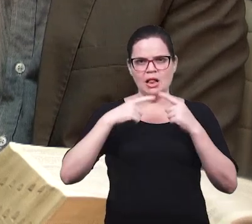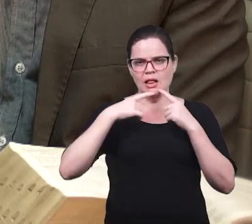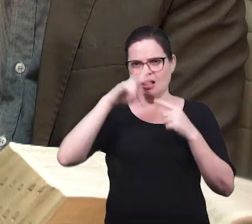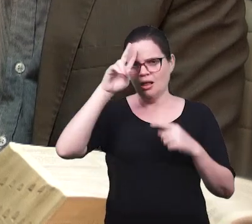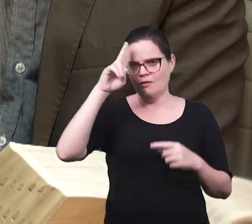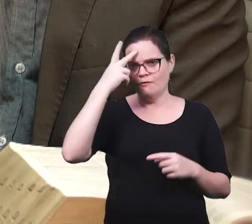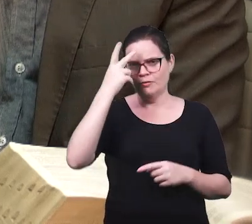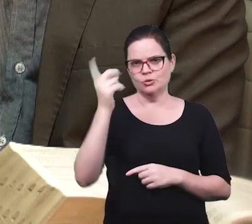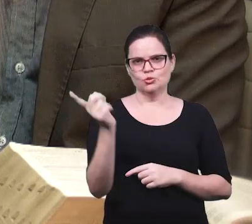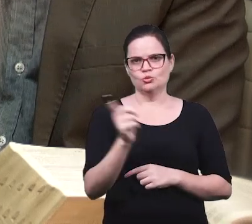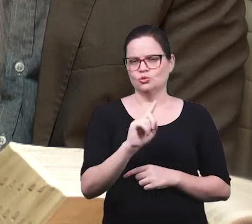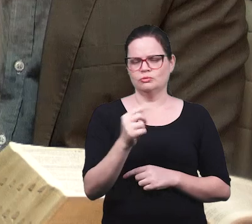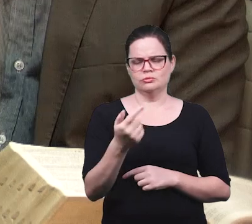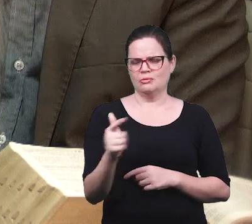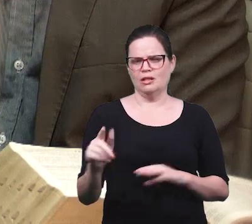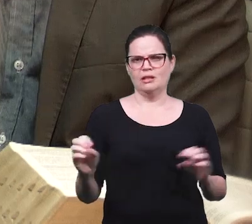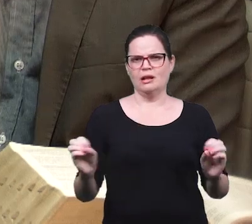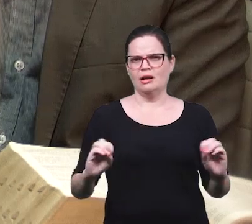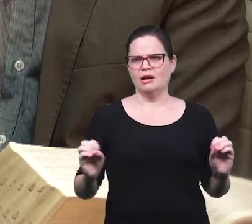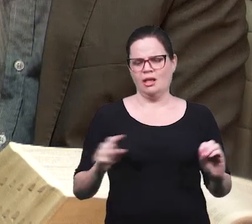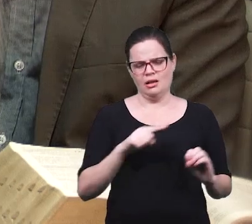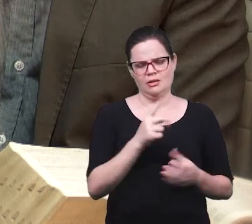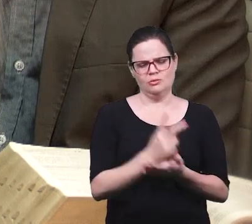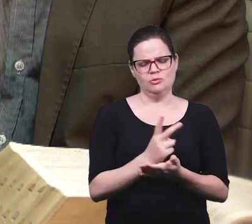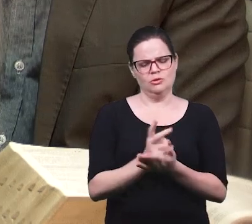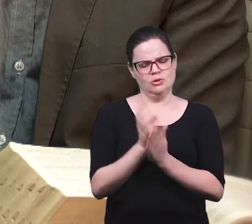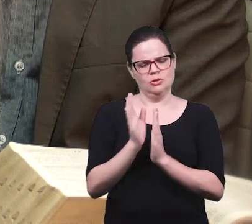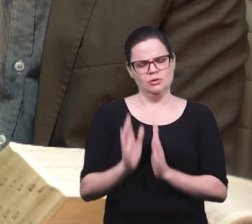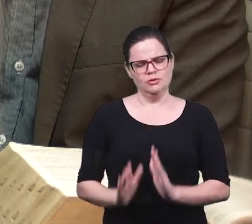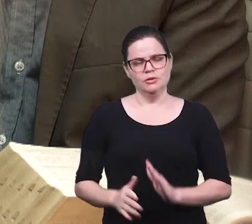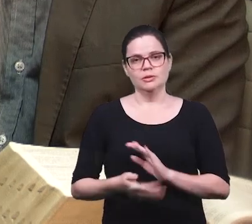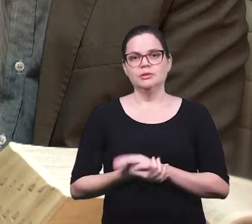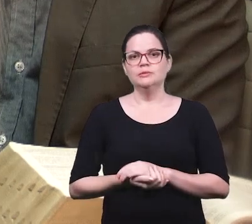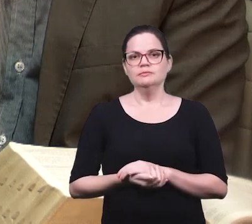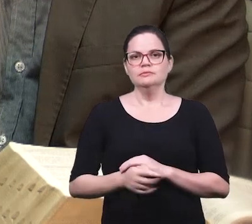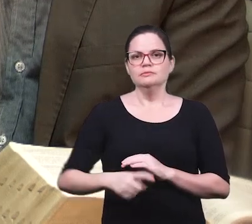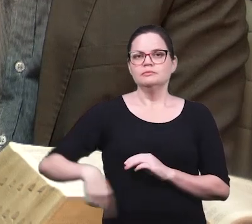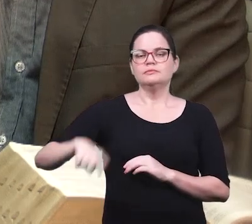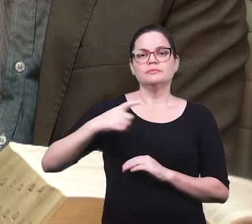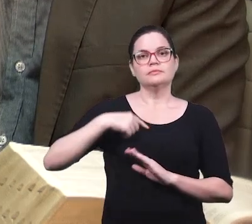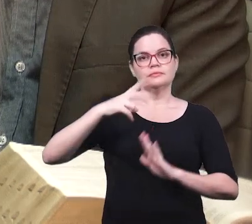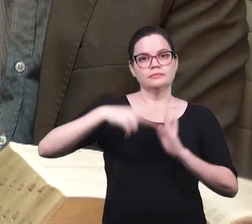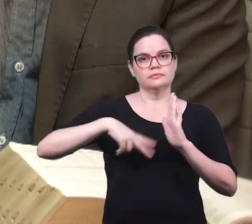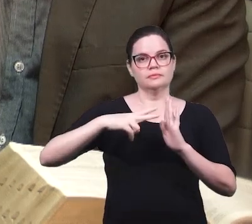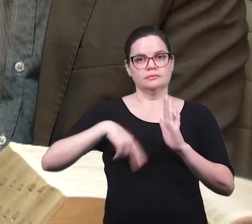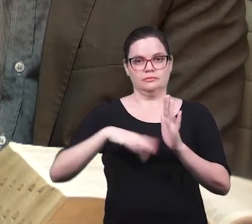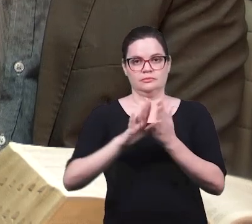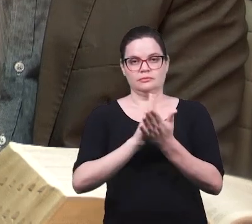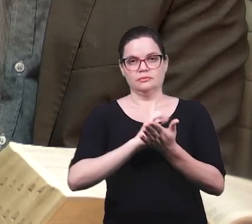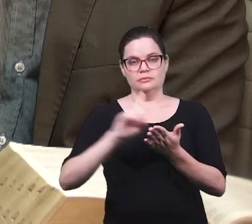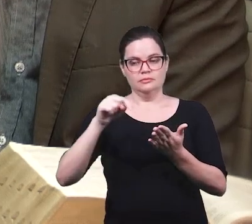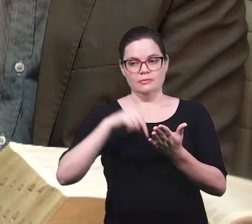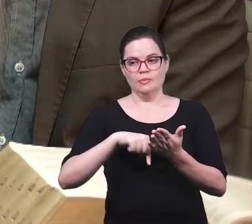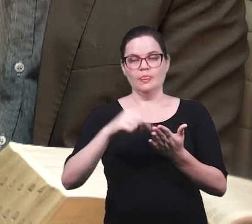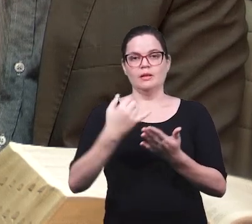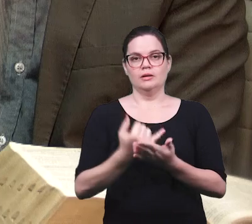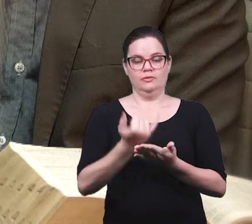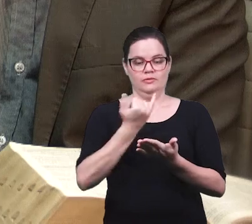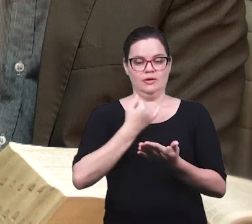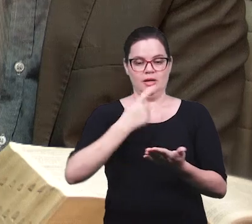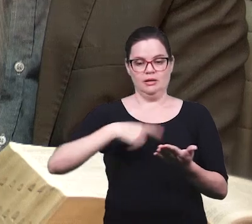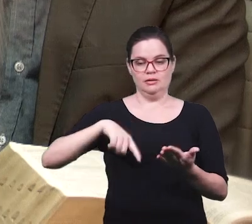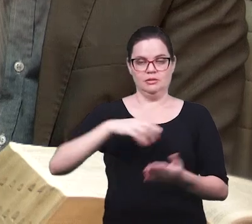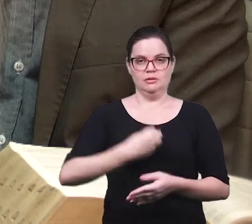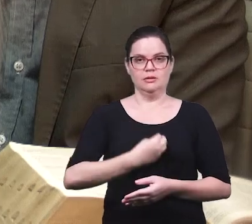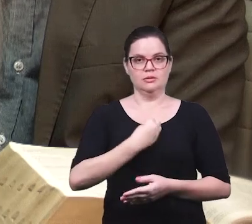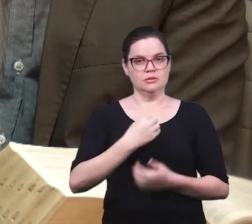ou com revolta, Verdade. né? Aí se nós pegarmos a palavra, né, porque a palavra é o nosso manual, é aquilo que nos mantém de pé, aquilo que direciona as